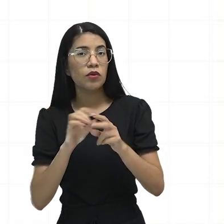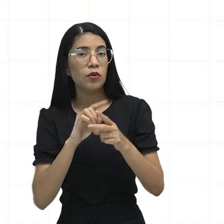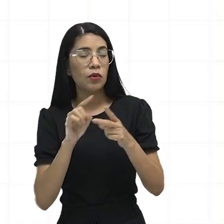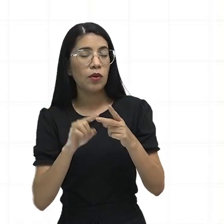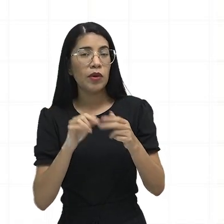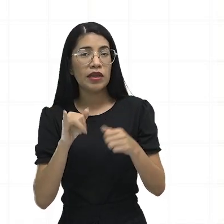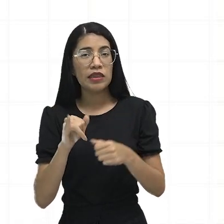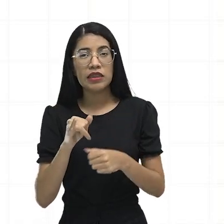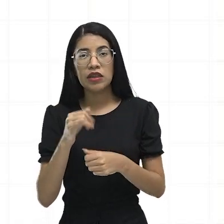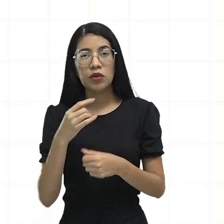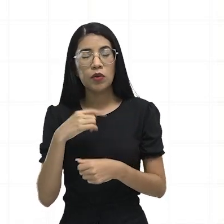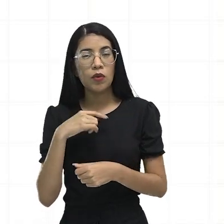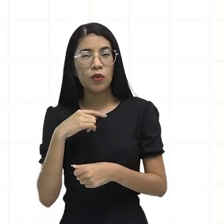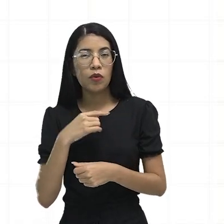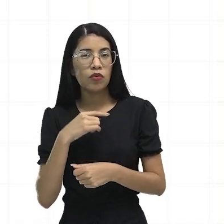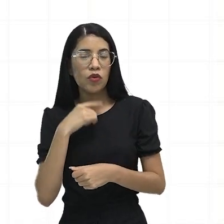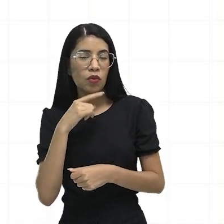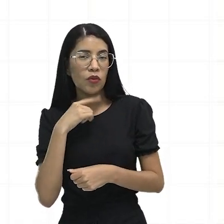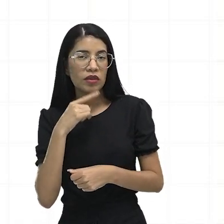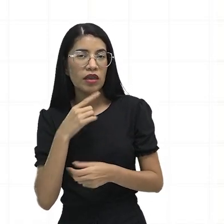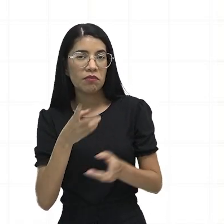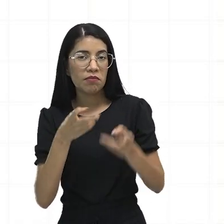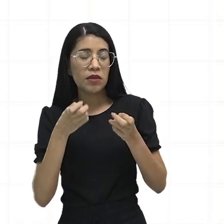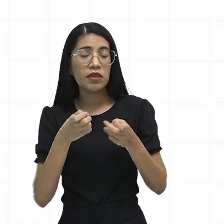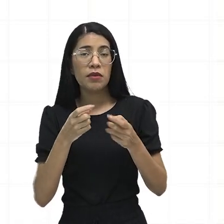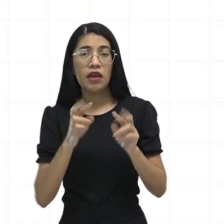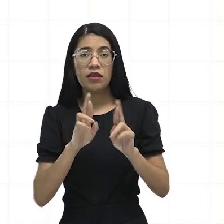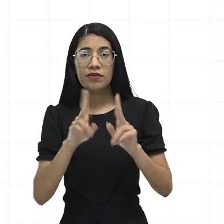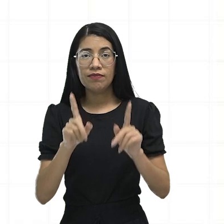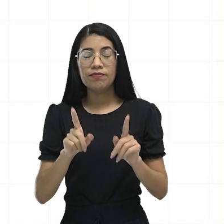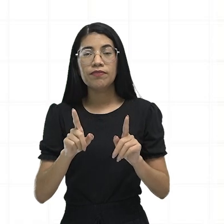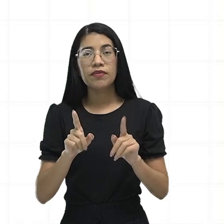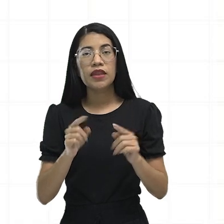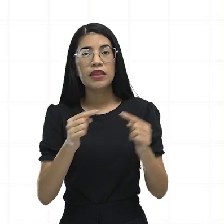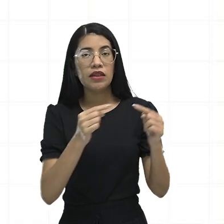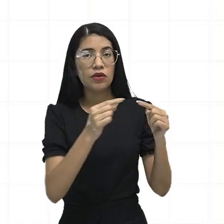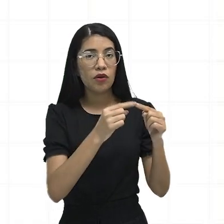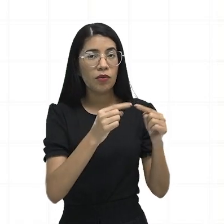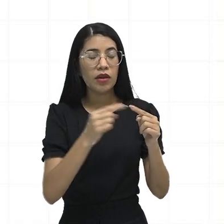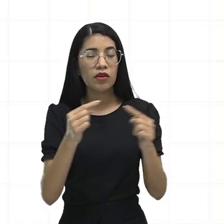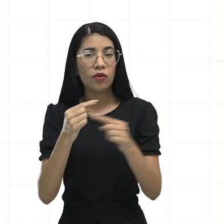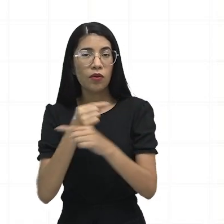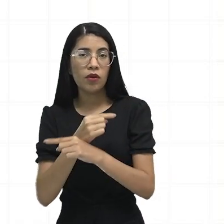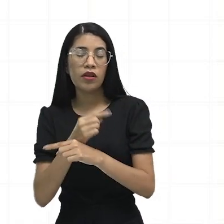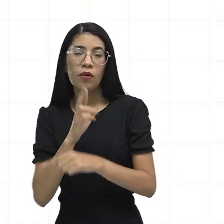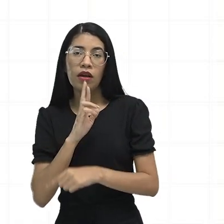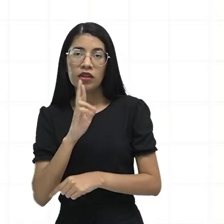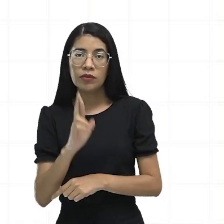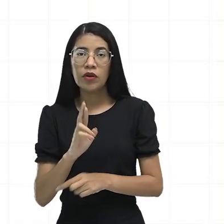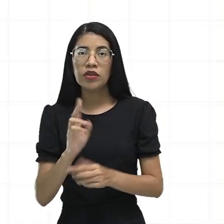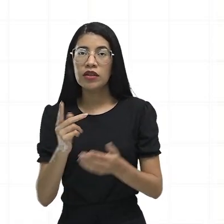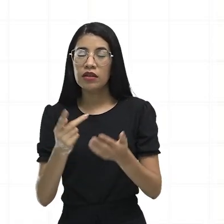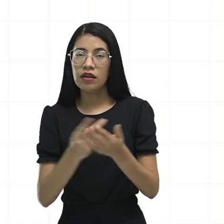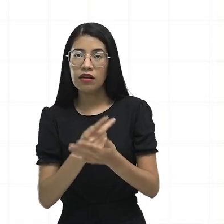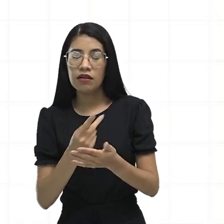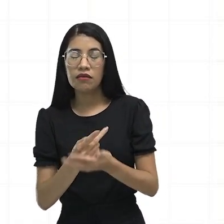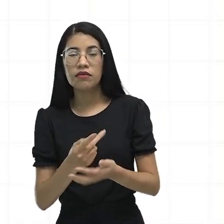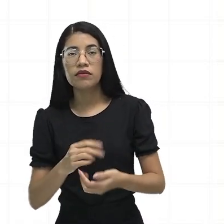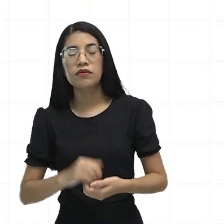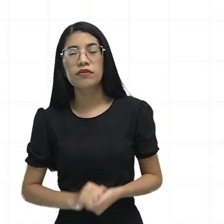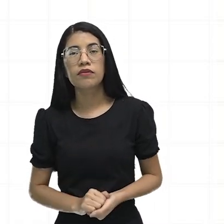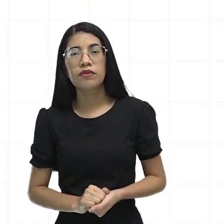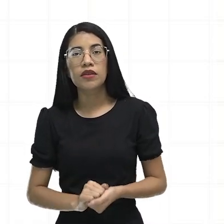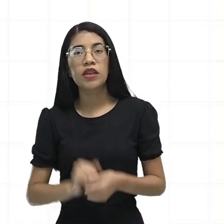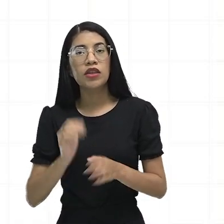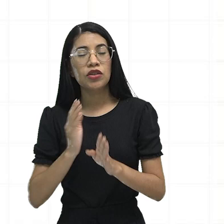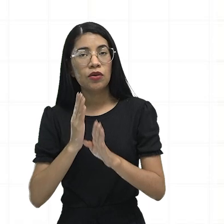não observar essa parte, né, se as grandezas são direta ou inversamente, o resultado ele vai dar diferente, tá bom? A gente vai